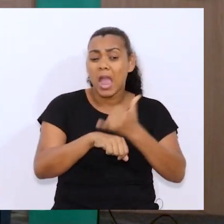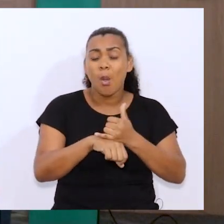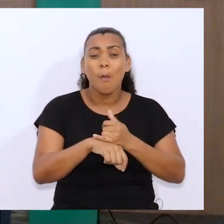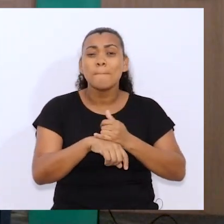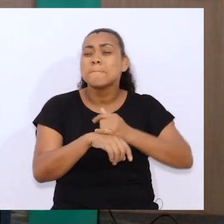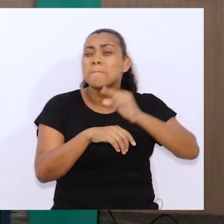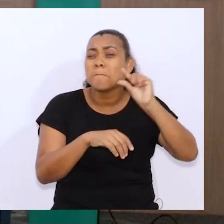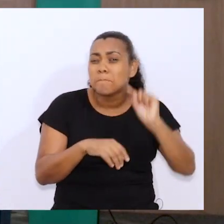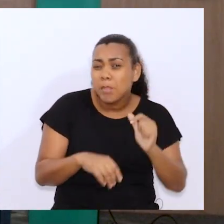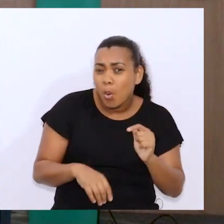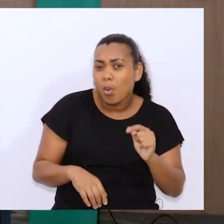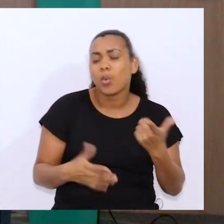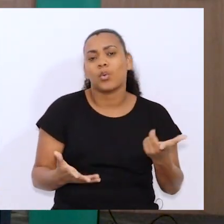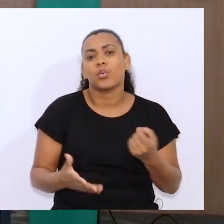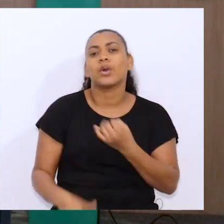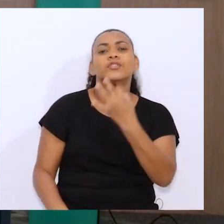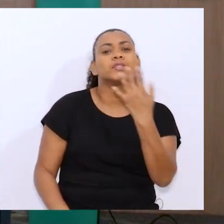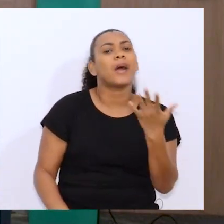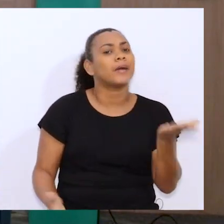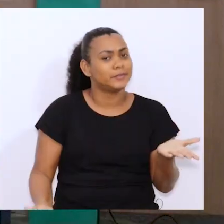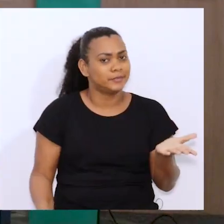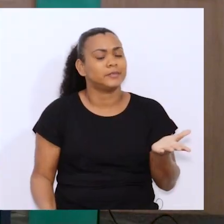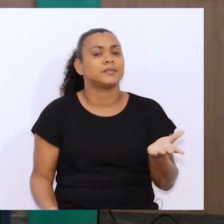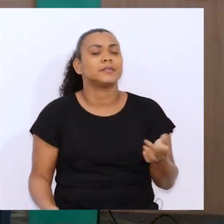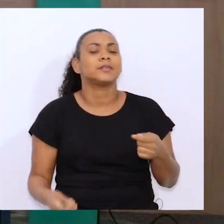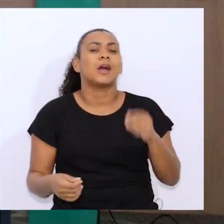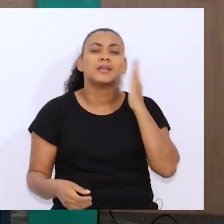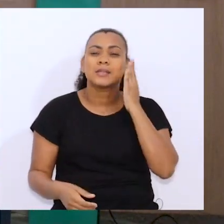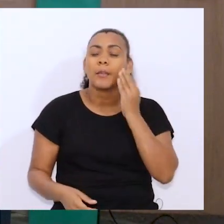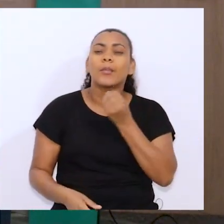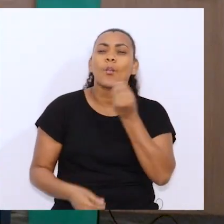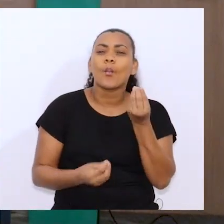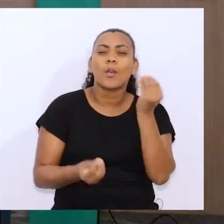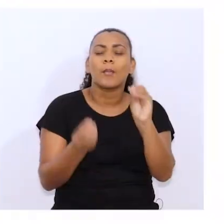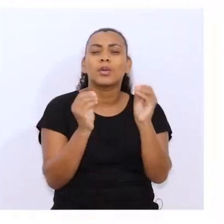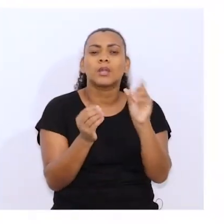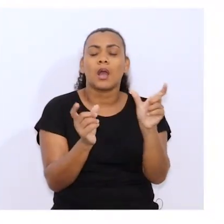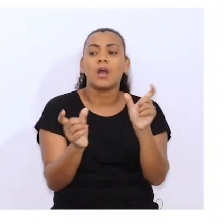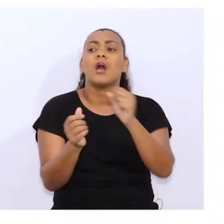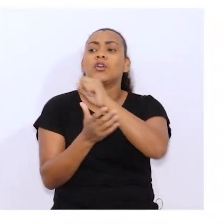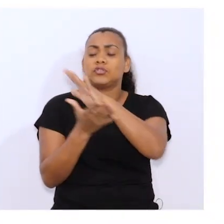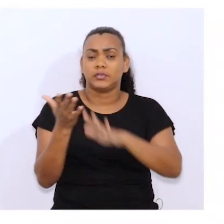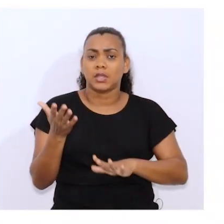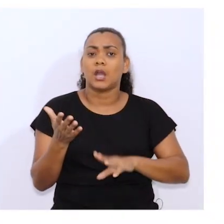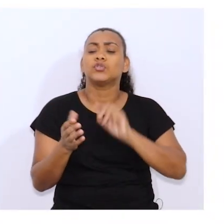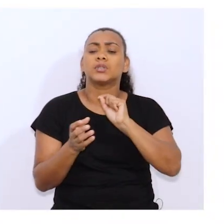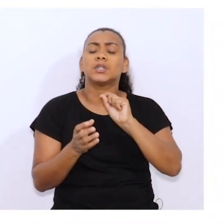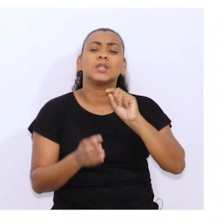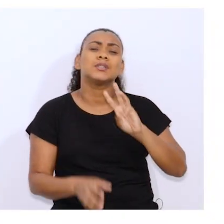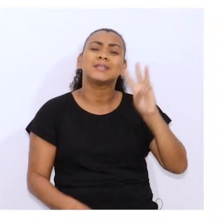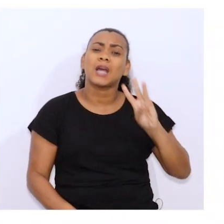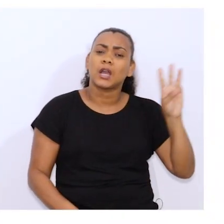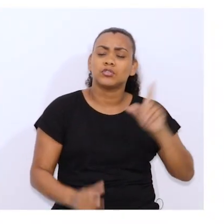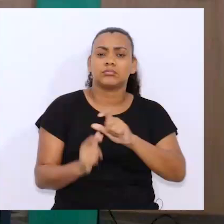mais iremos colocar aí. O ferro é mais barato que o outro. Essa atividade foi tirada do site que está